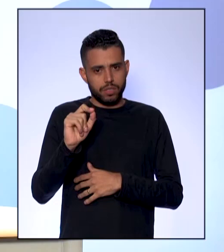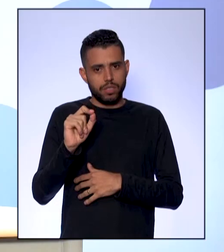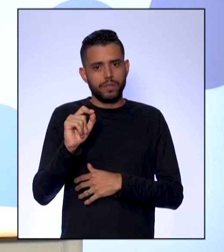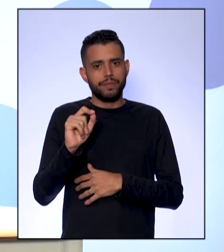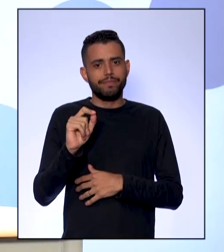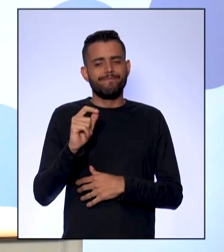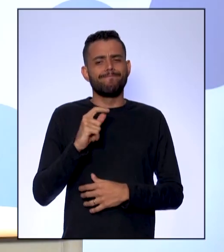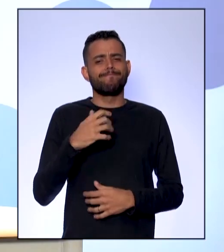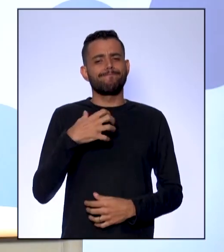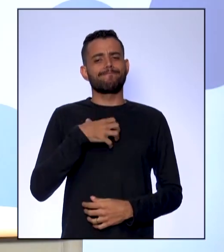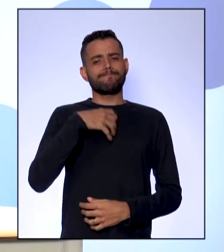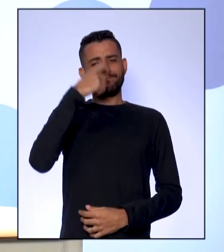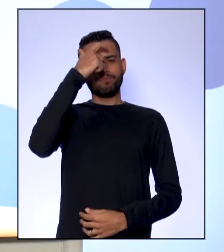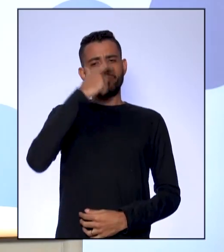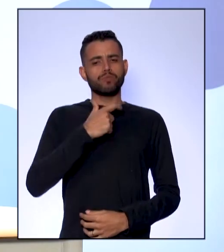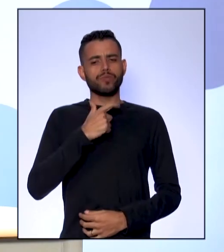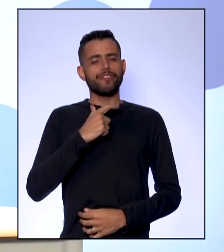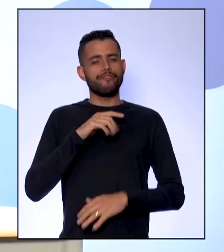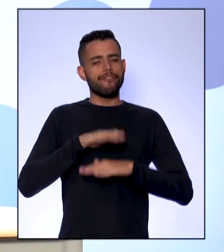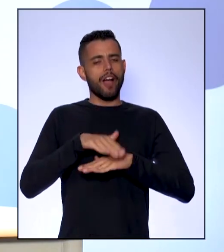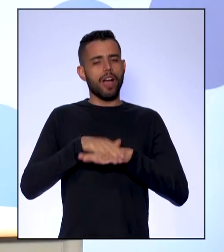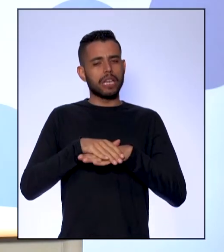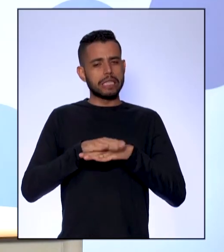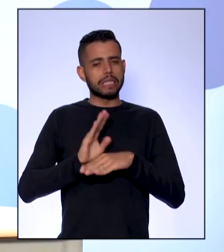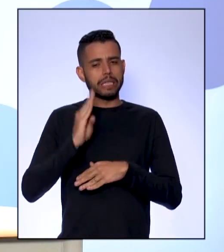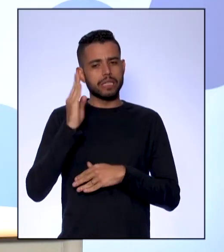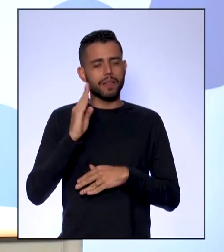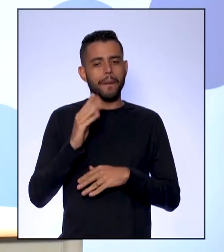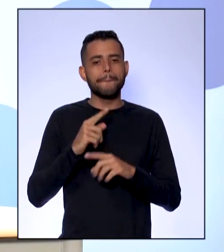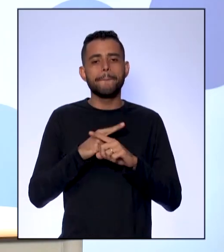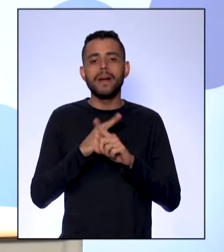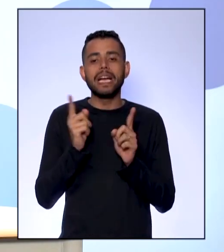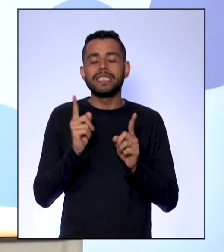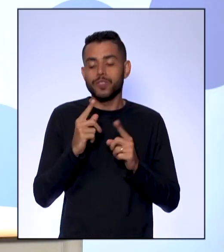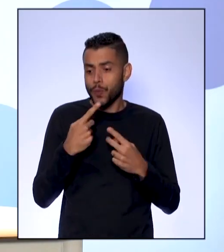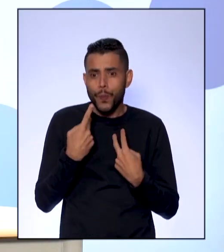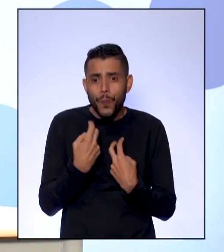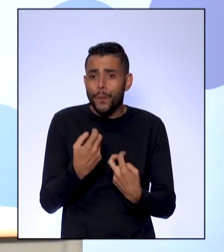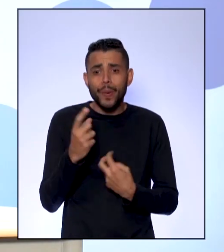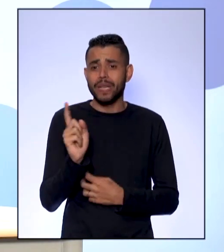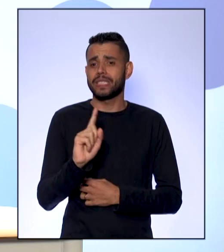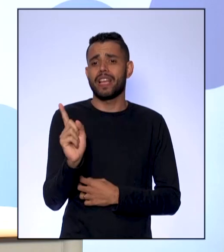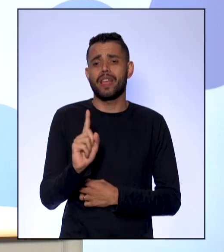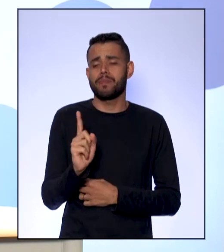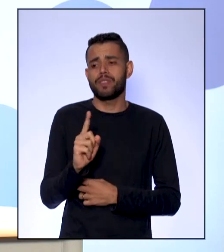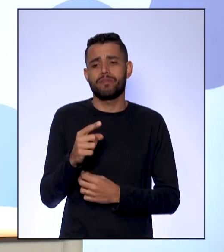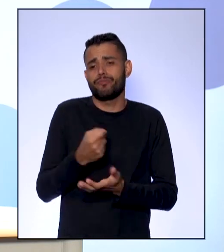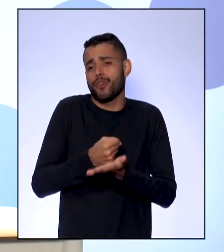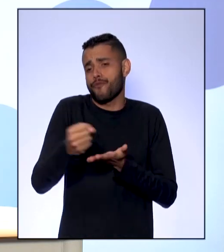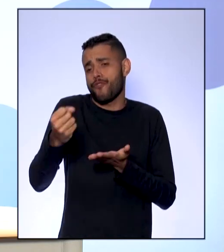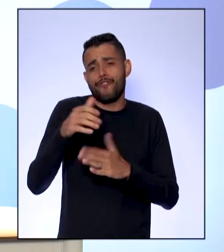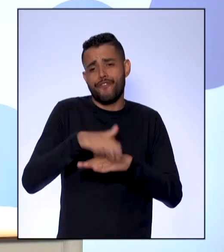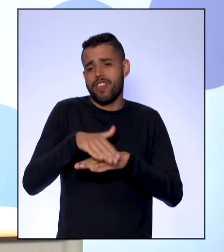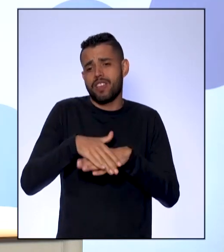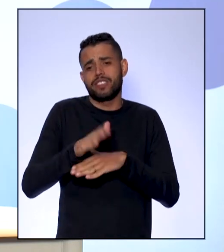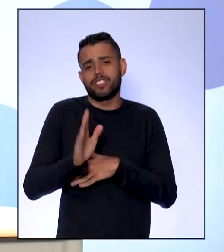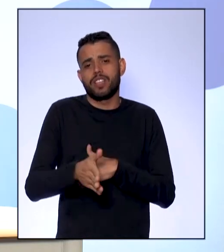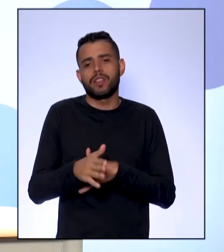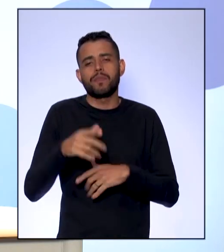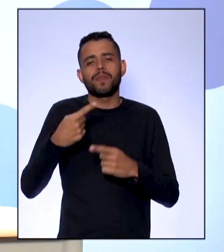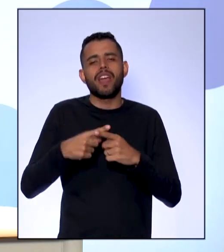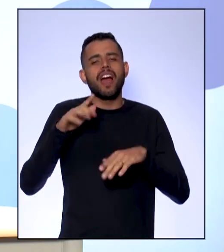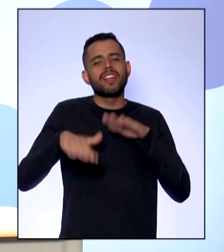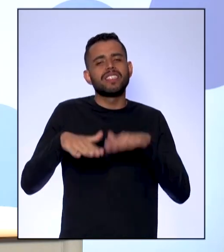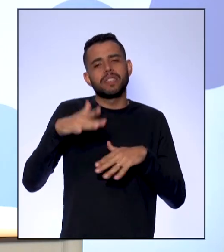essa postura, tem essa atitude e acaba não percebendo agora o que ela já fez. Porque, às vezes, só lembra quem toma